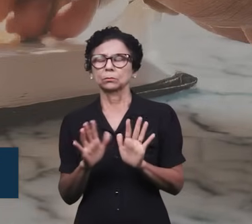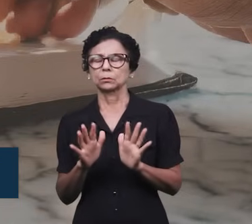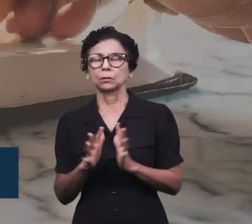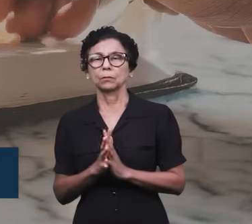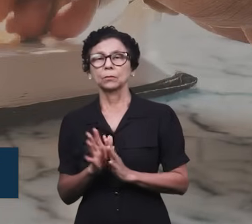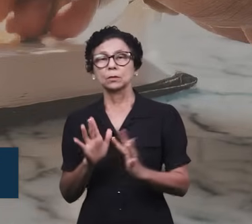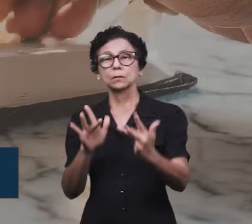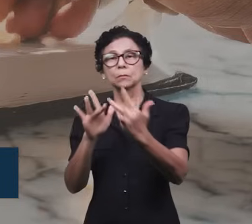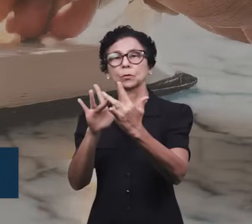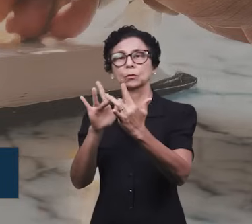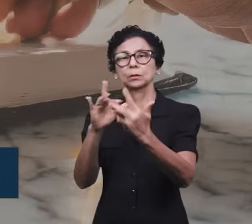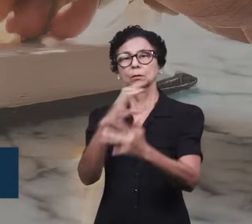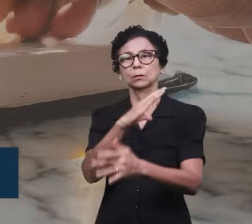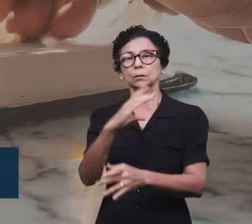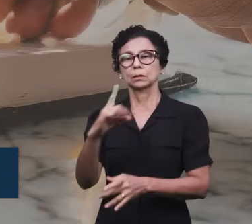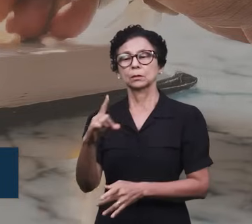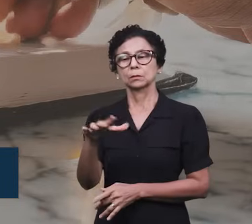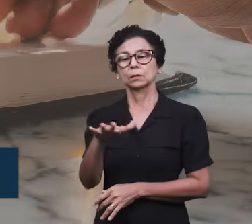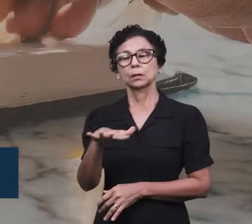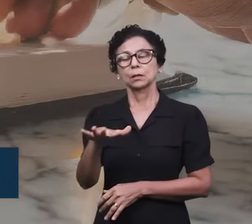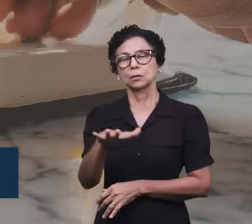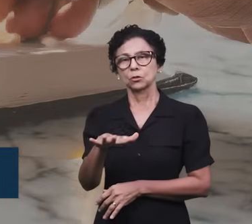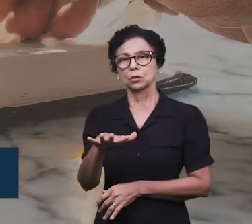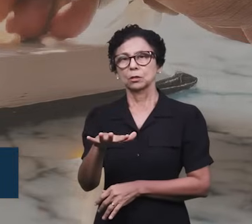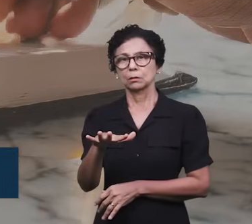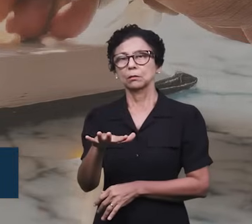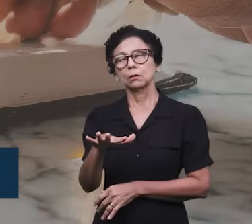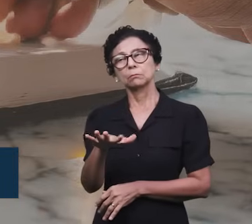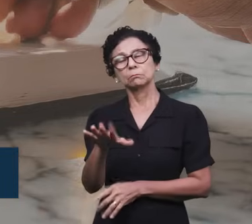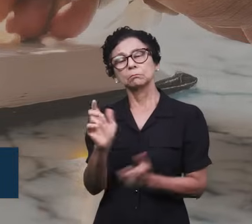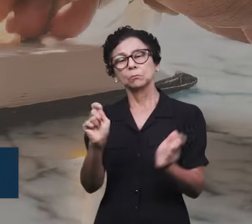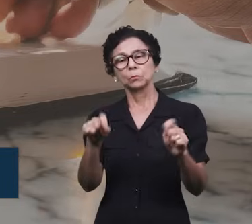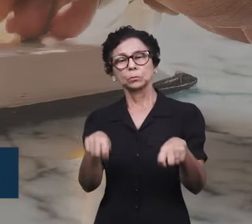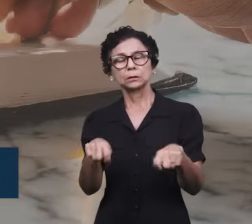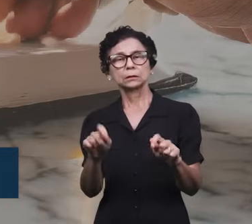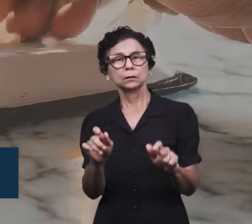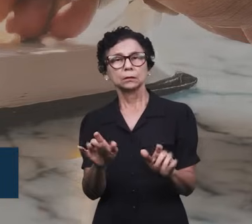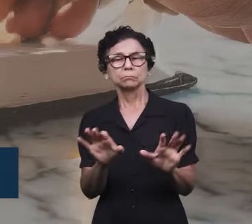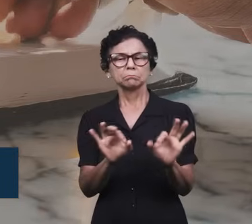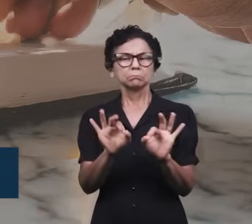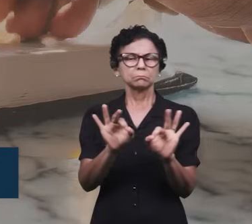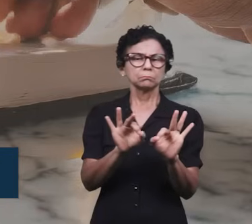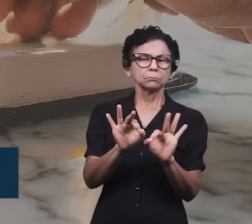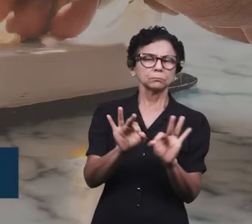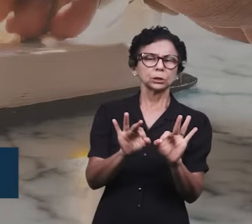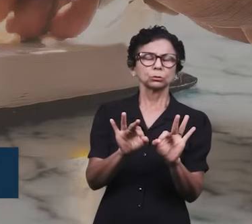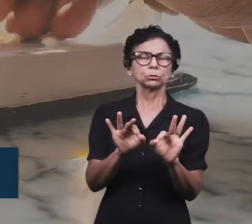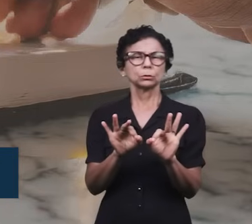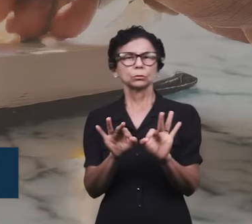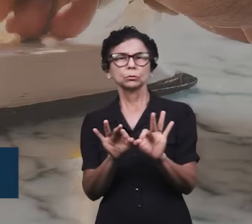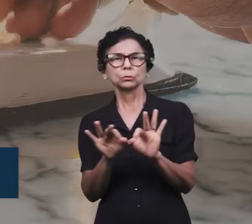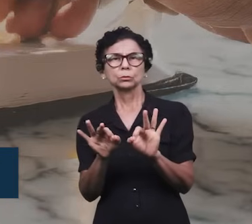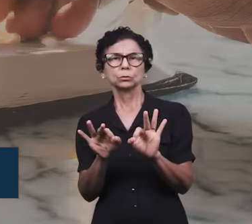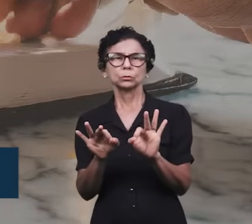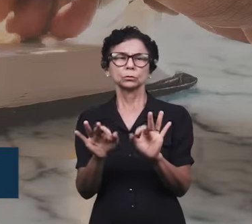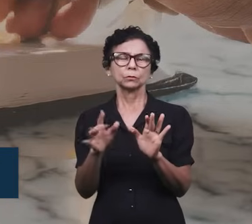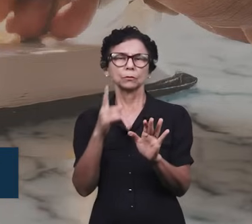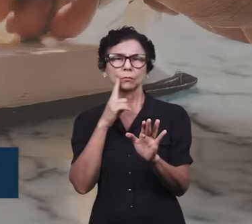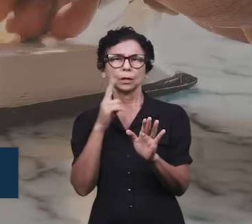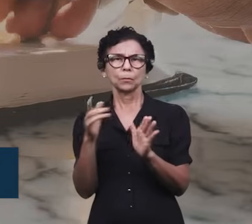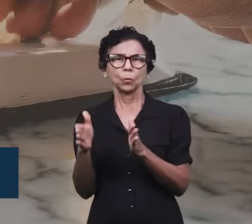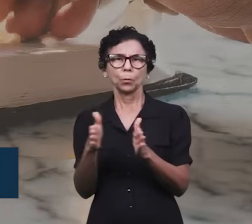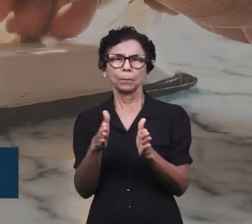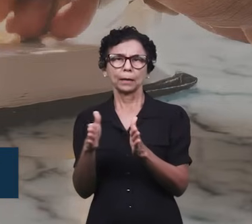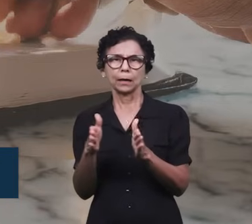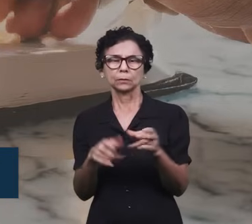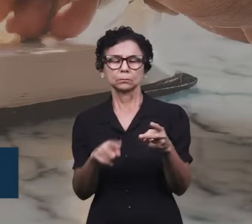das disponibilidades ajustamos entre a missão Sertão e a missão Amazônia. A segunda pergunta,